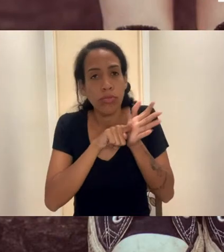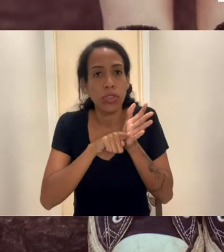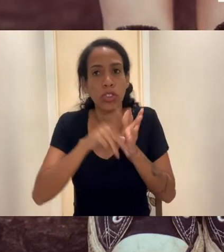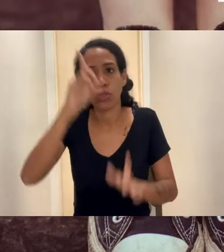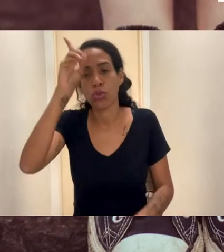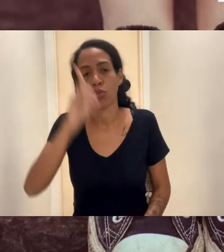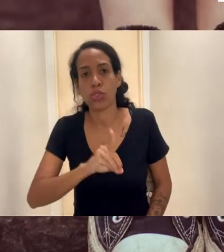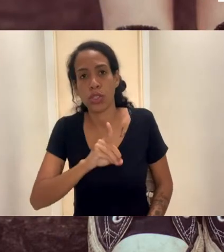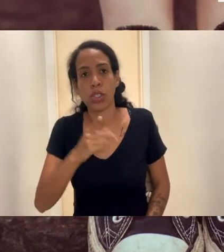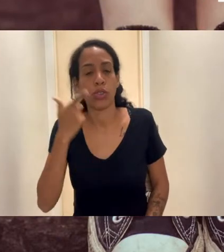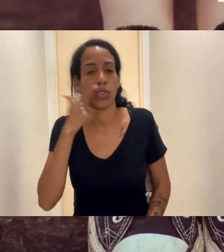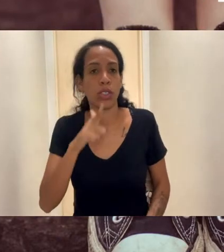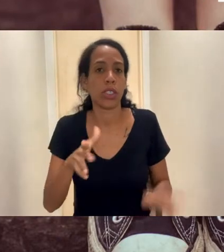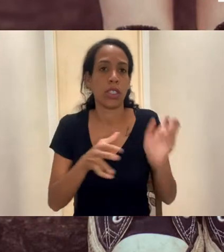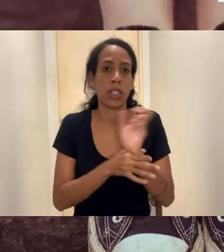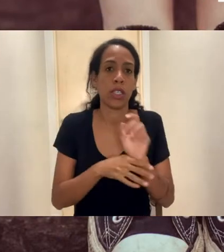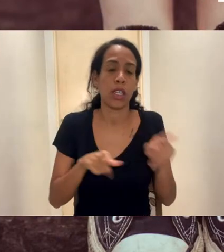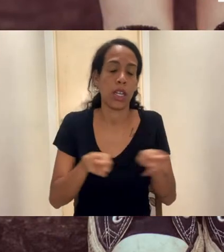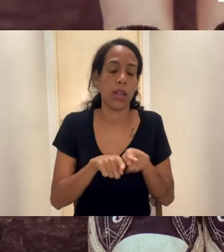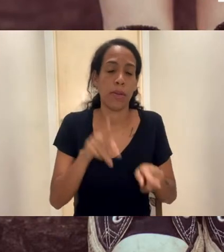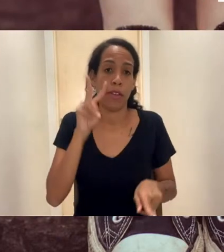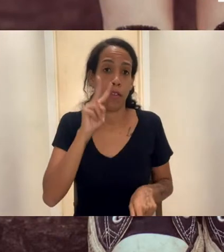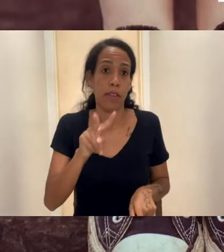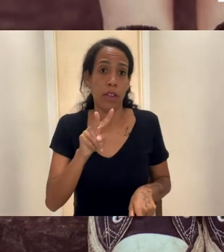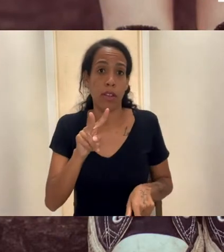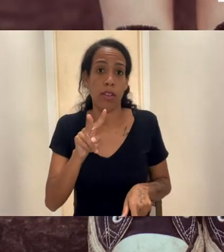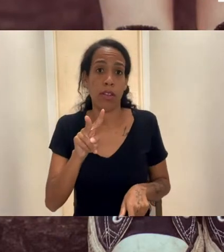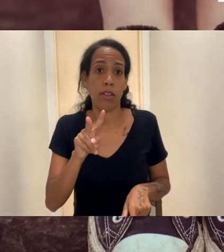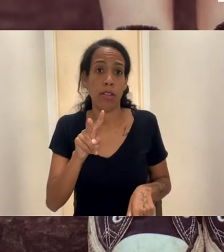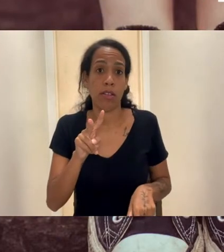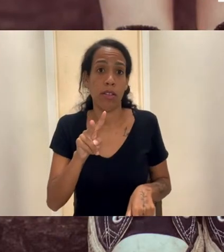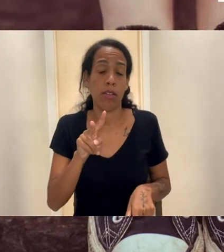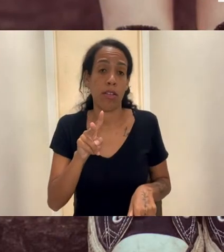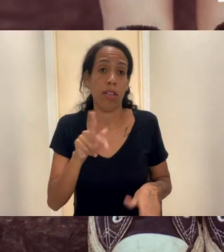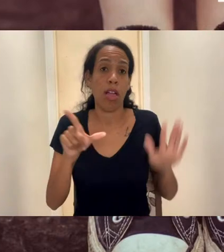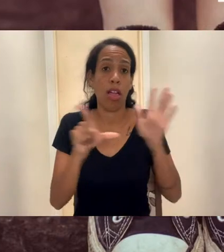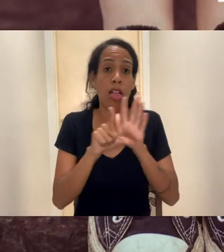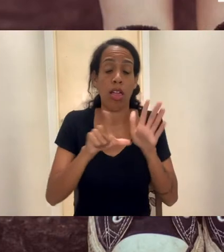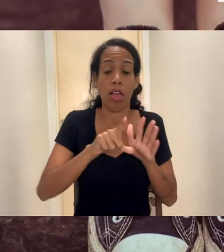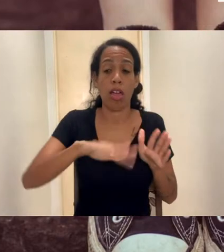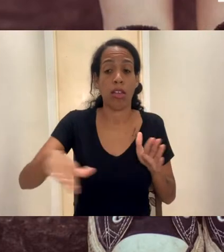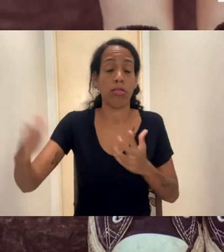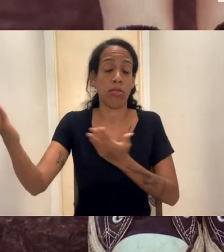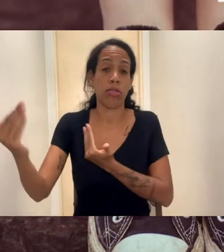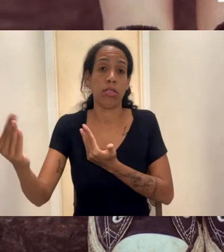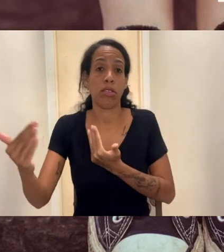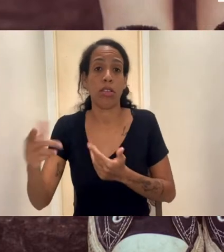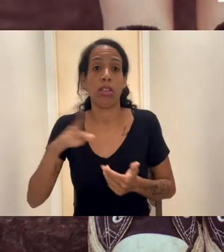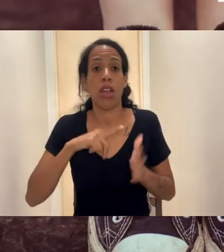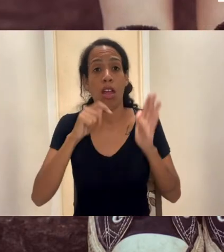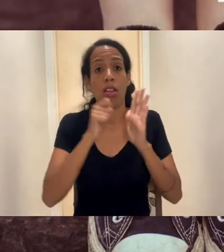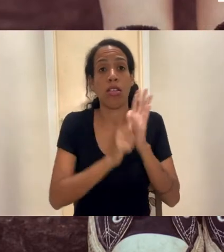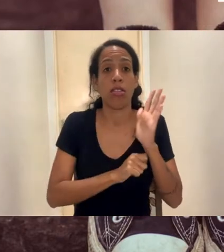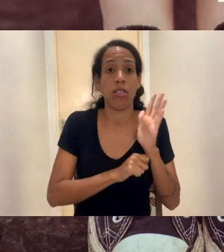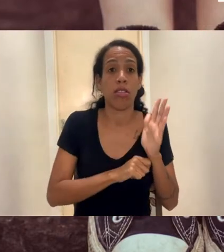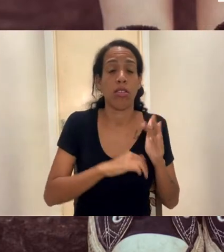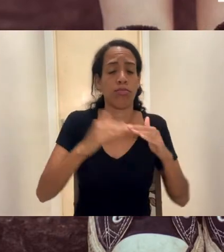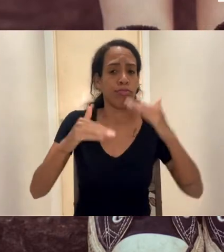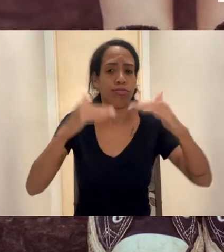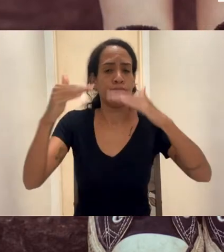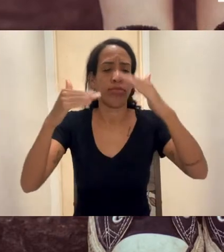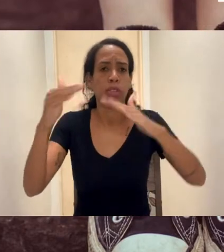direitos e garantias que são previstos no Estatuto da Criança e do Adolescente. E aí você tem os artigos seguintes